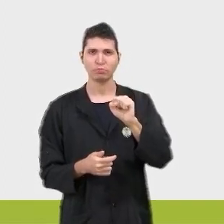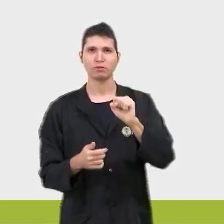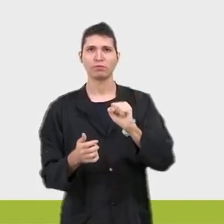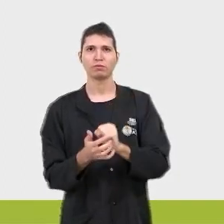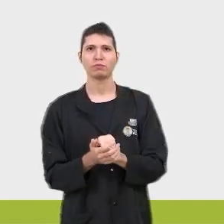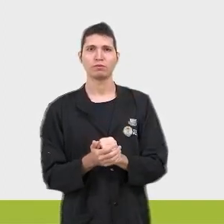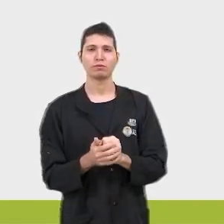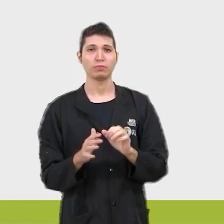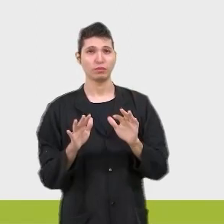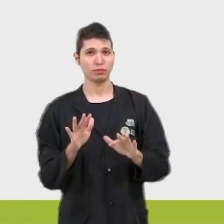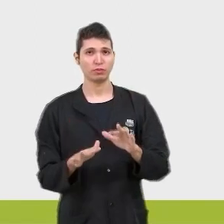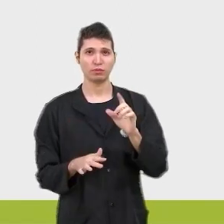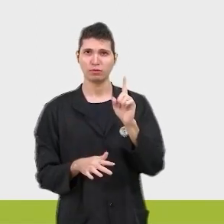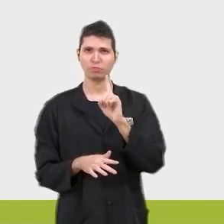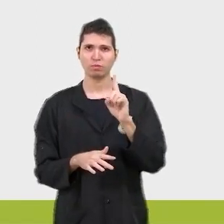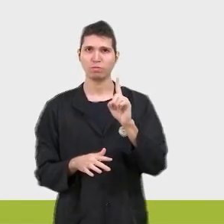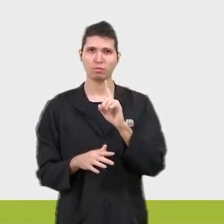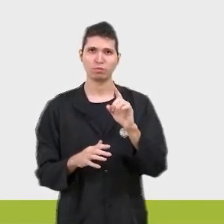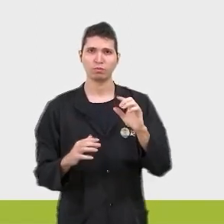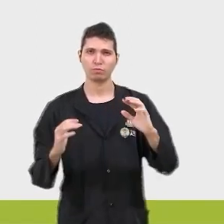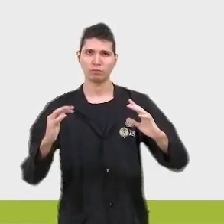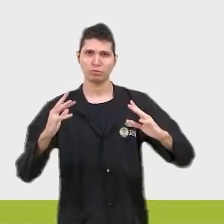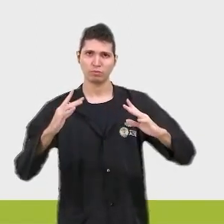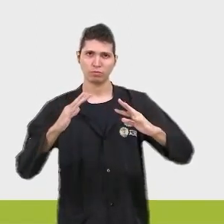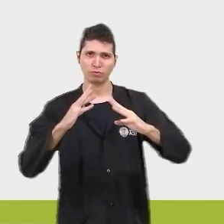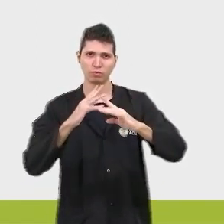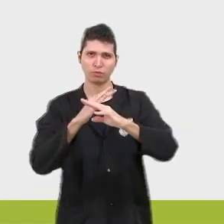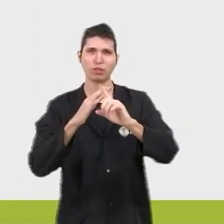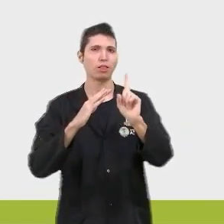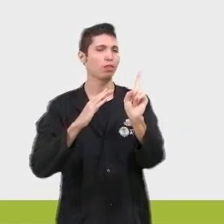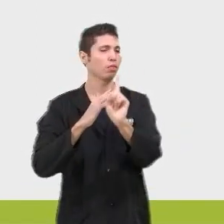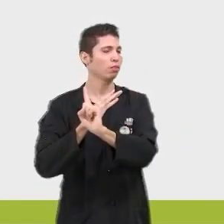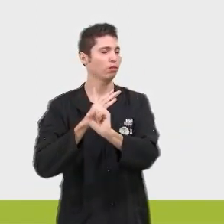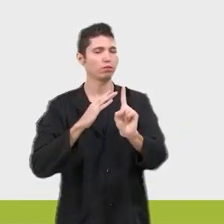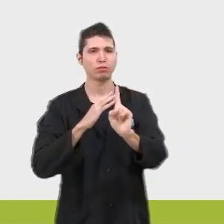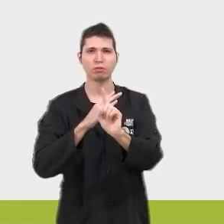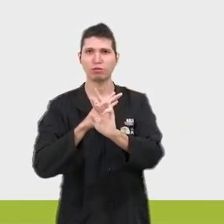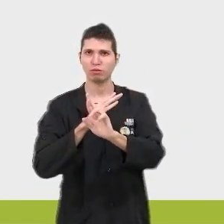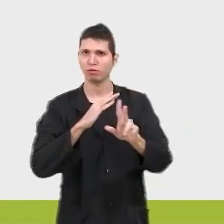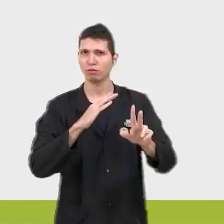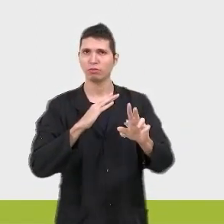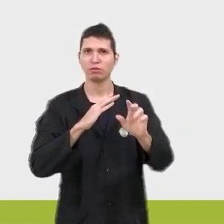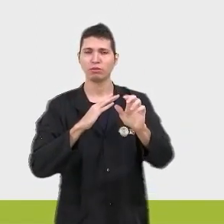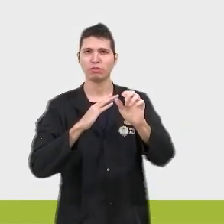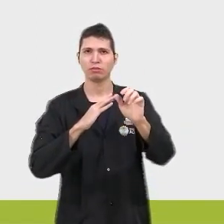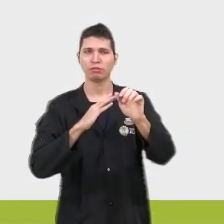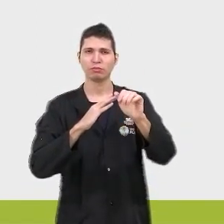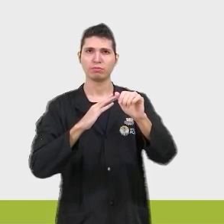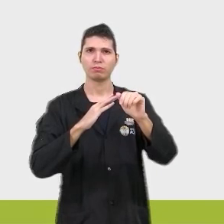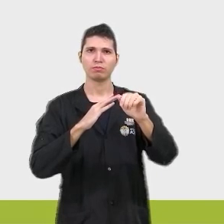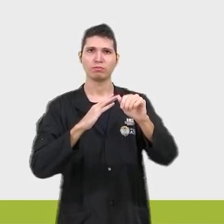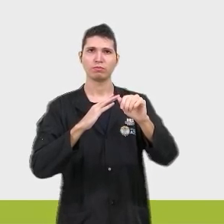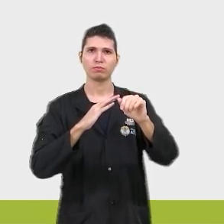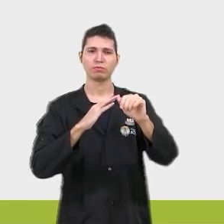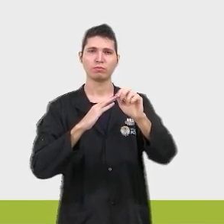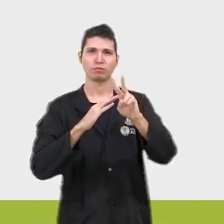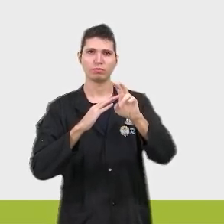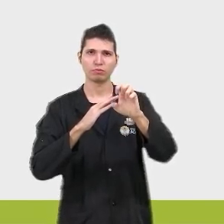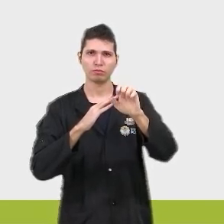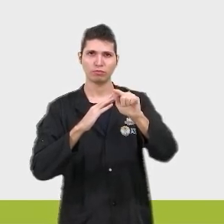são vegetais, são algas. Algas não são vegetais. Algas são seres protistas.